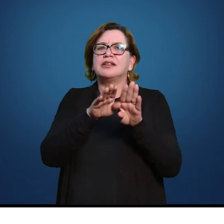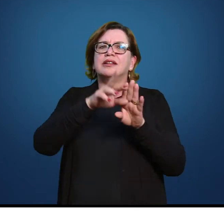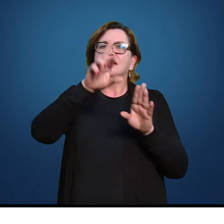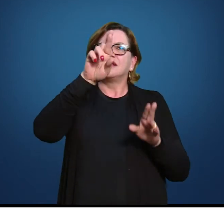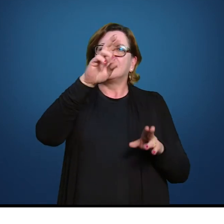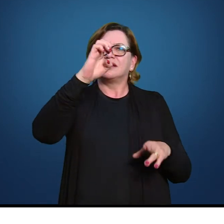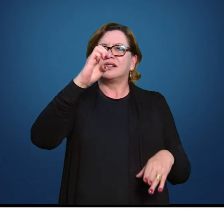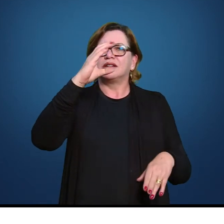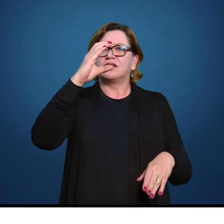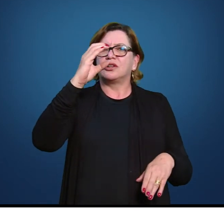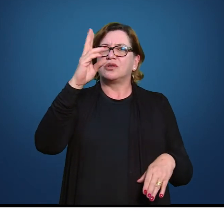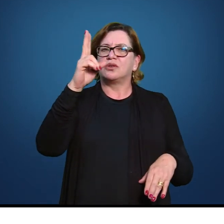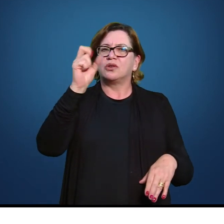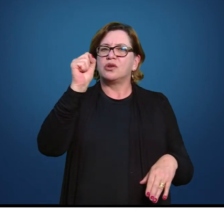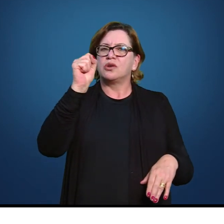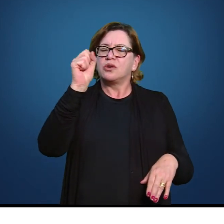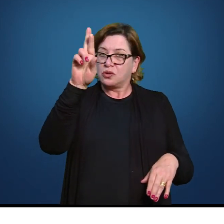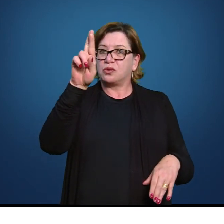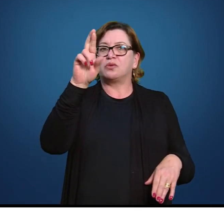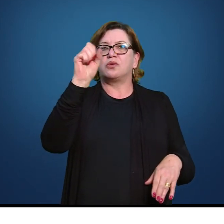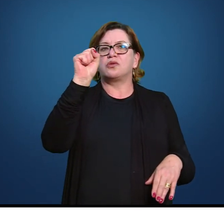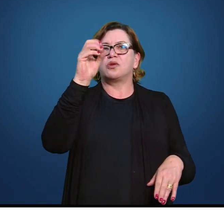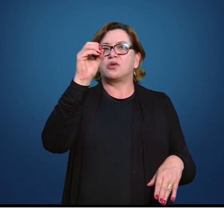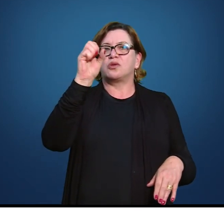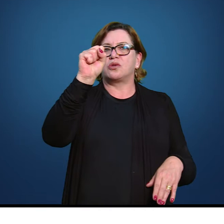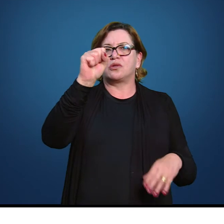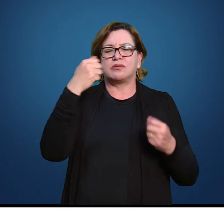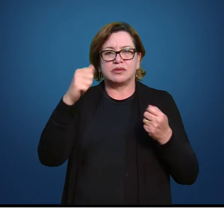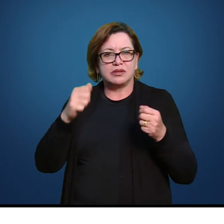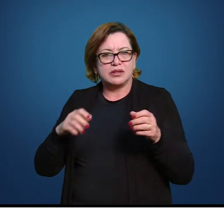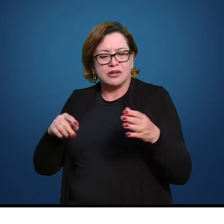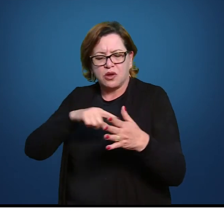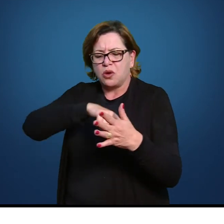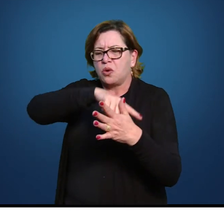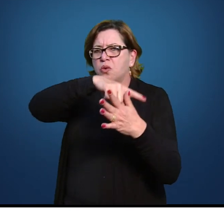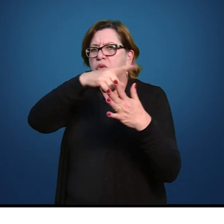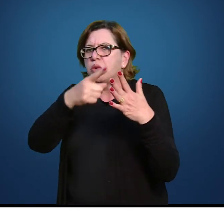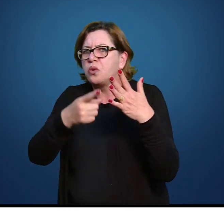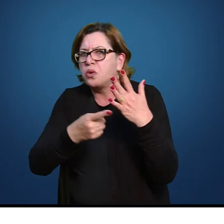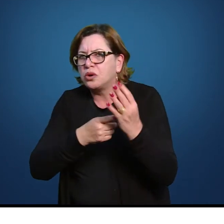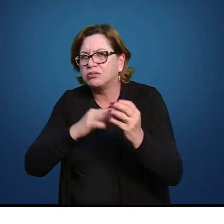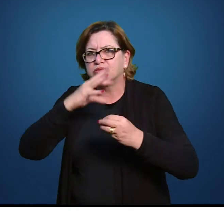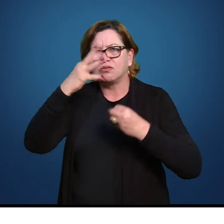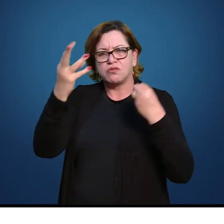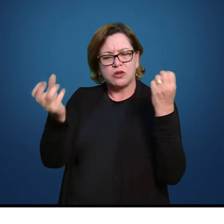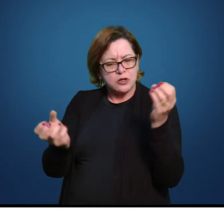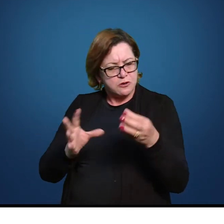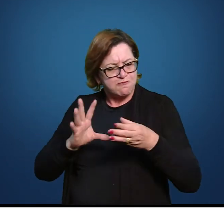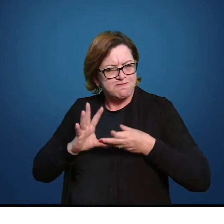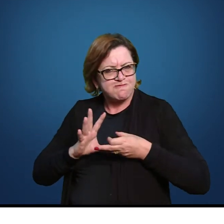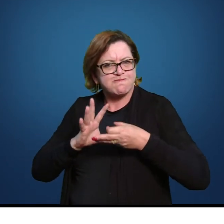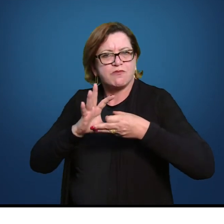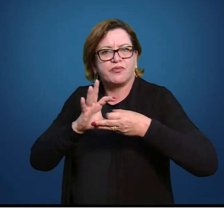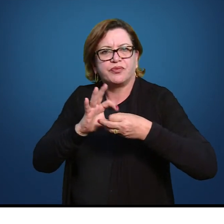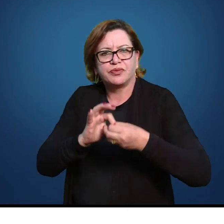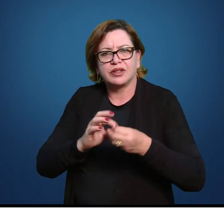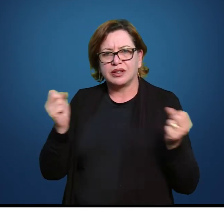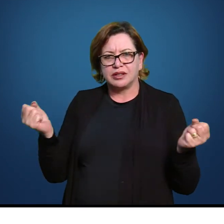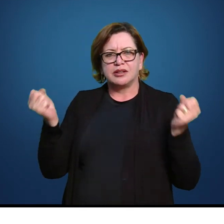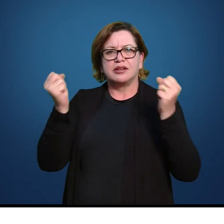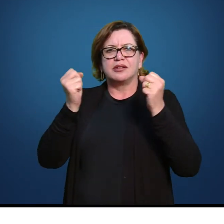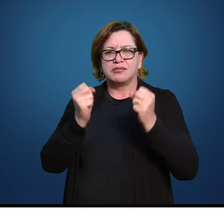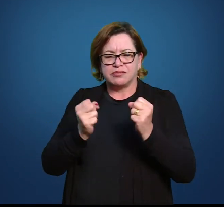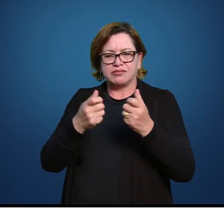Com isso, ele precisa estar atrelado também aos outros princípios que nós fomentamos aqui anteriormente, para que ele